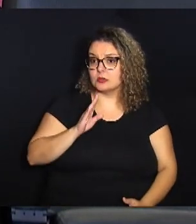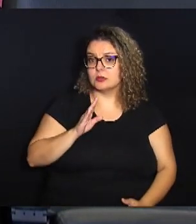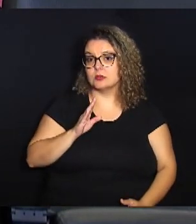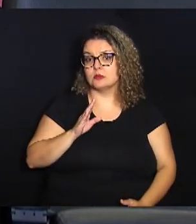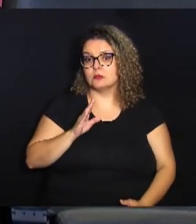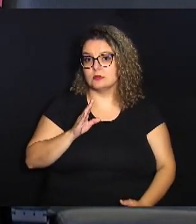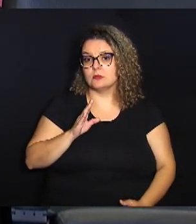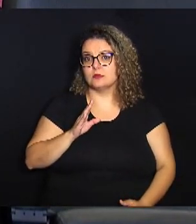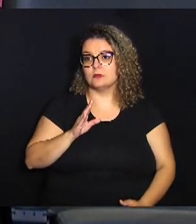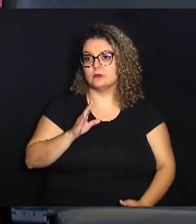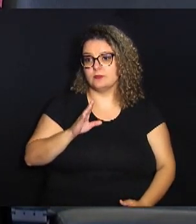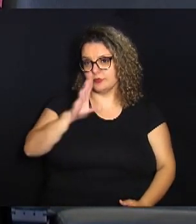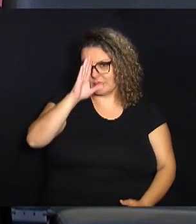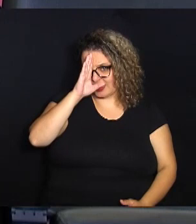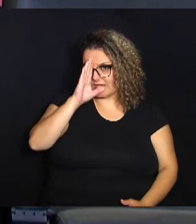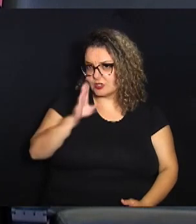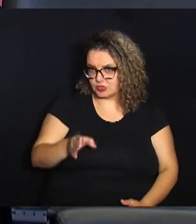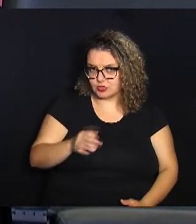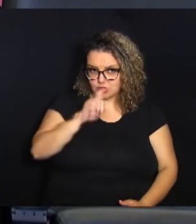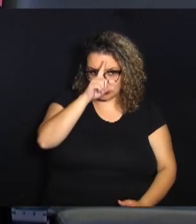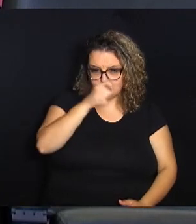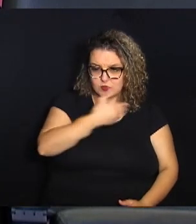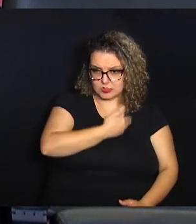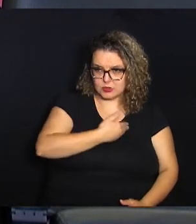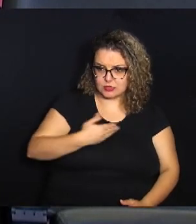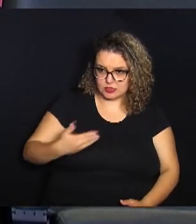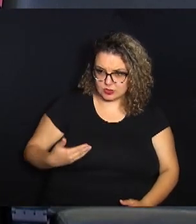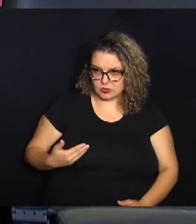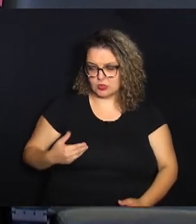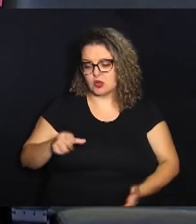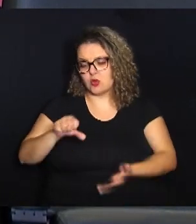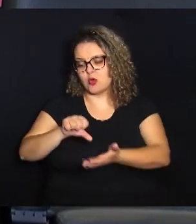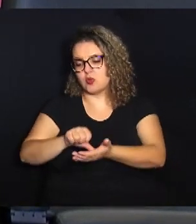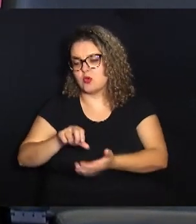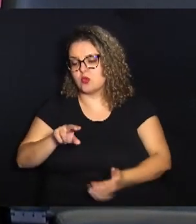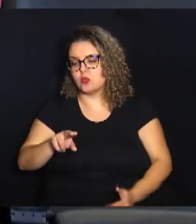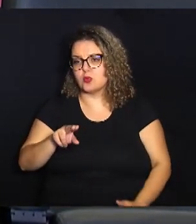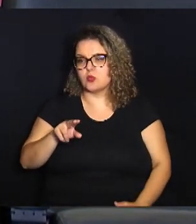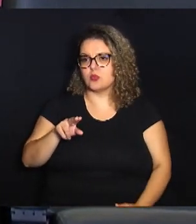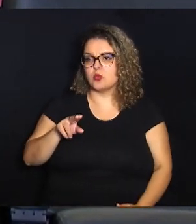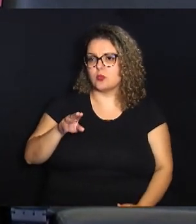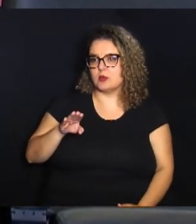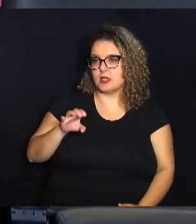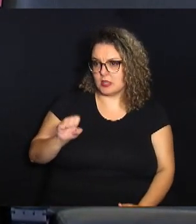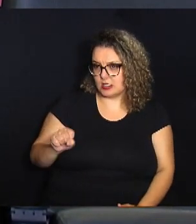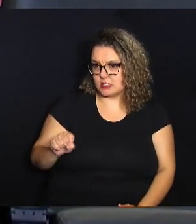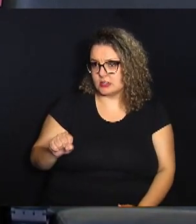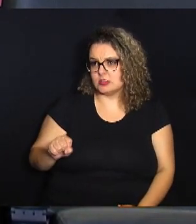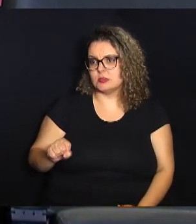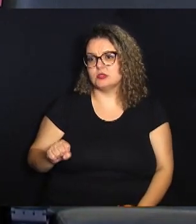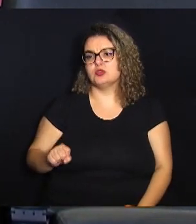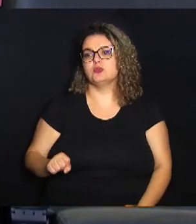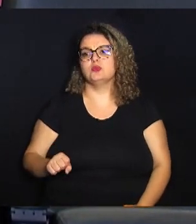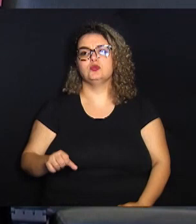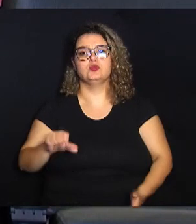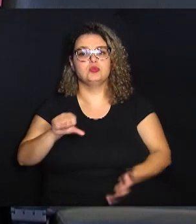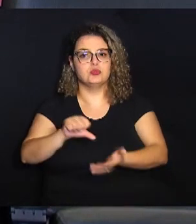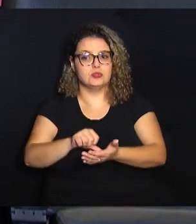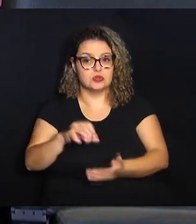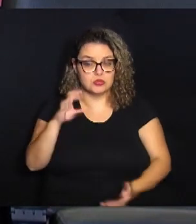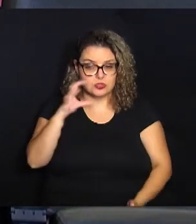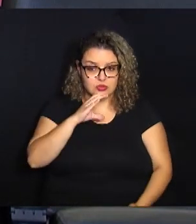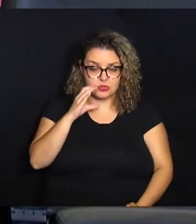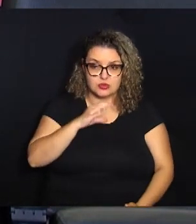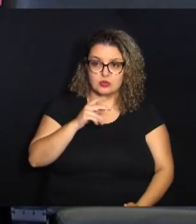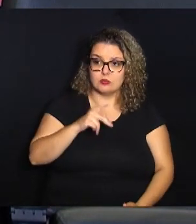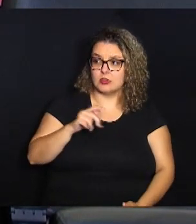interligue diretamente hospitais públicos, unidades de pronto atendimento, unidades básicas de saúde,